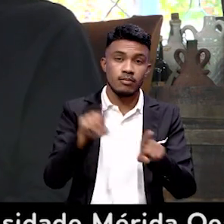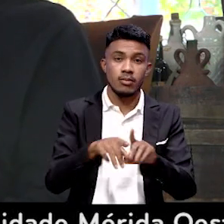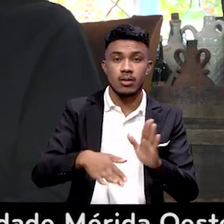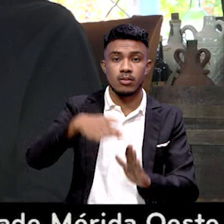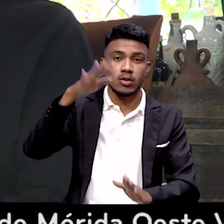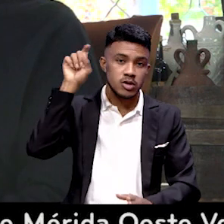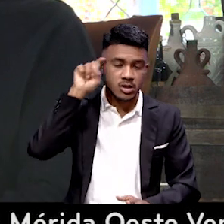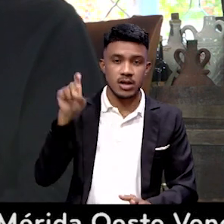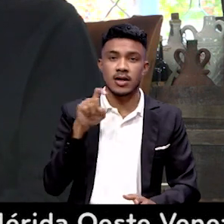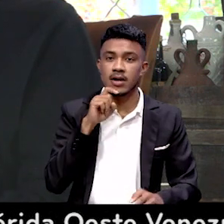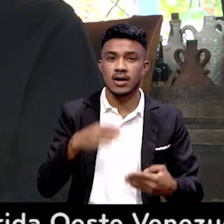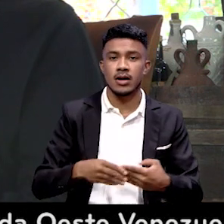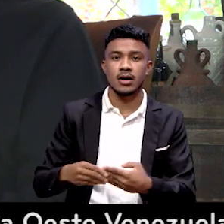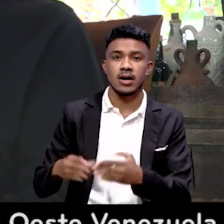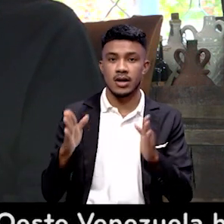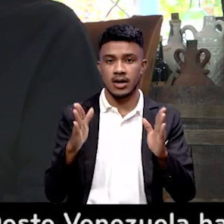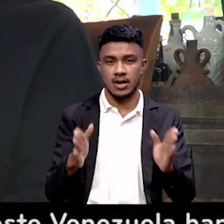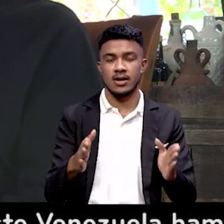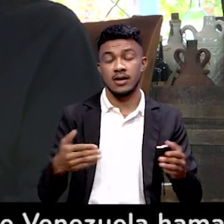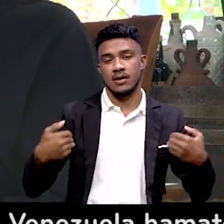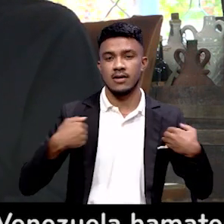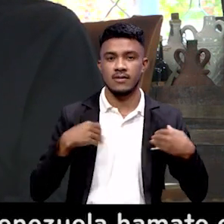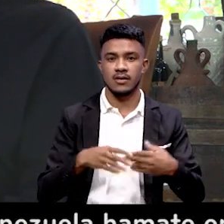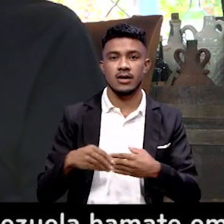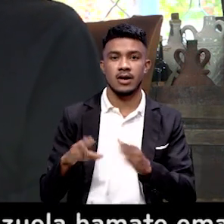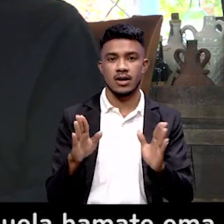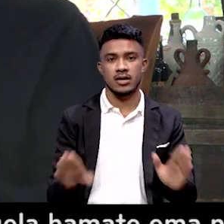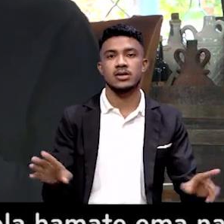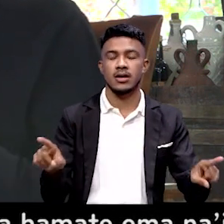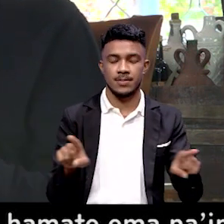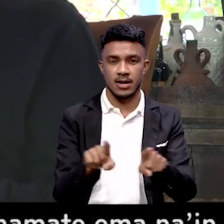liderança. E a liderança marca,